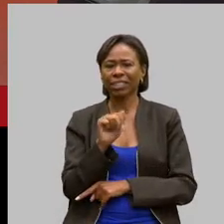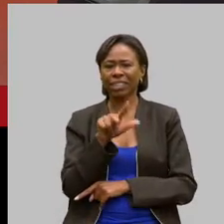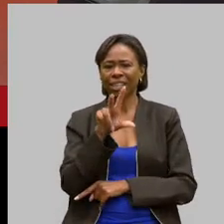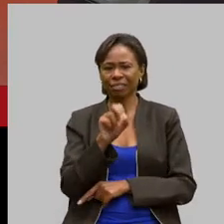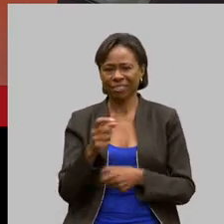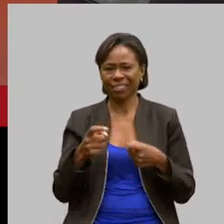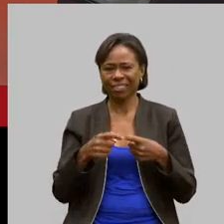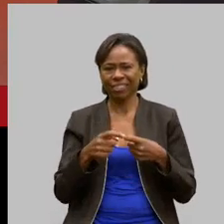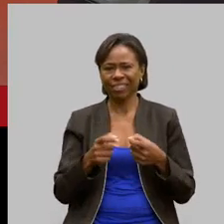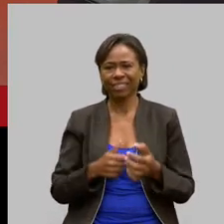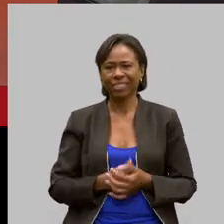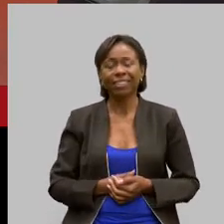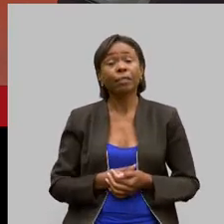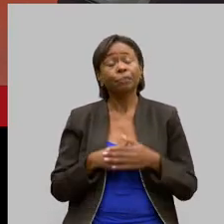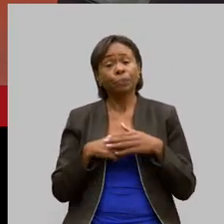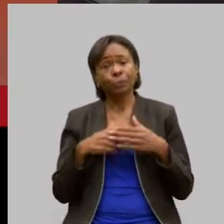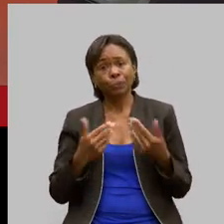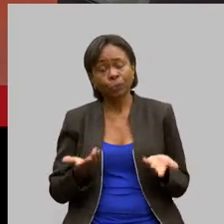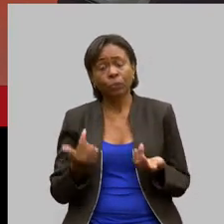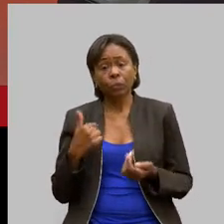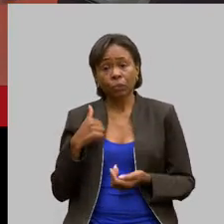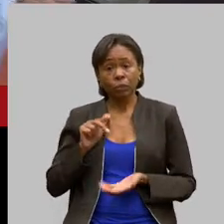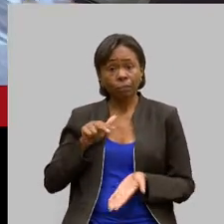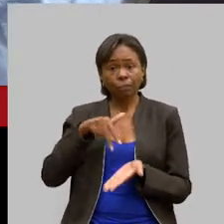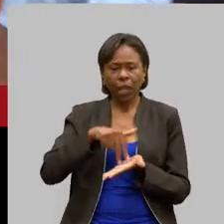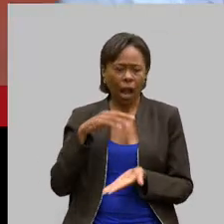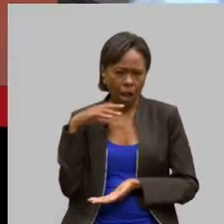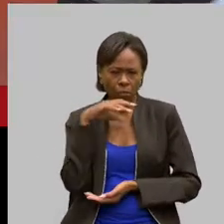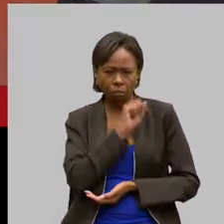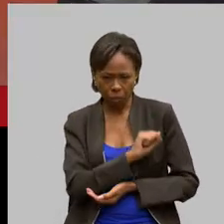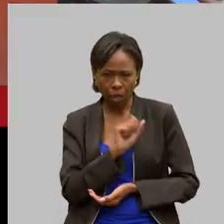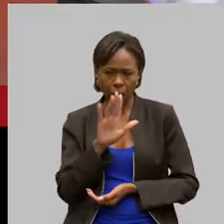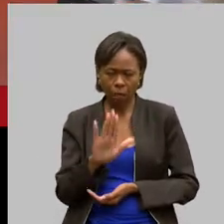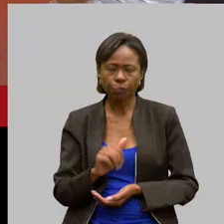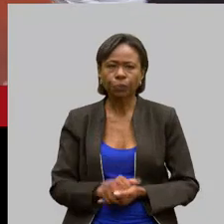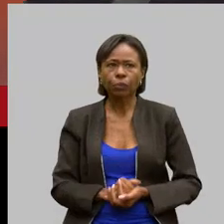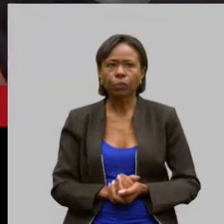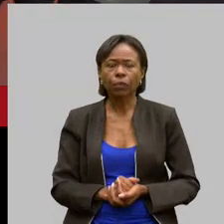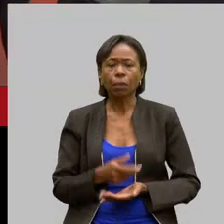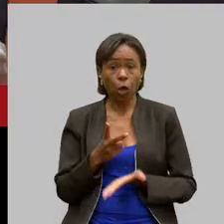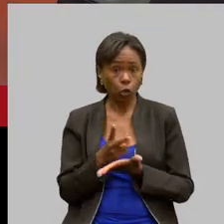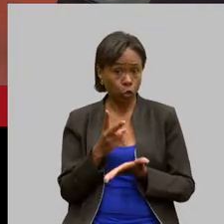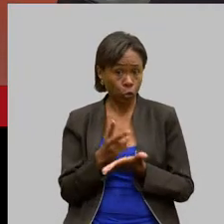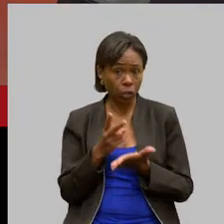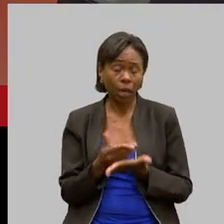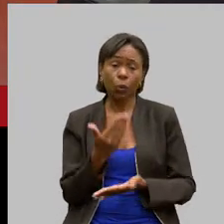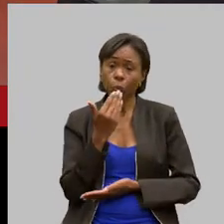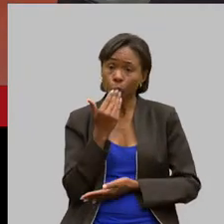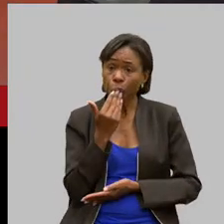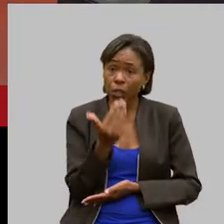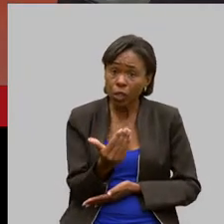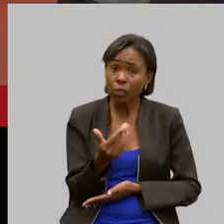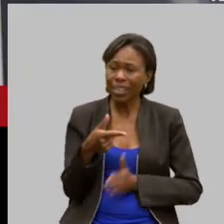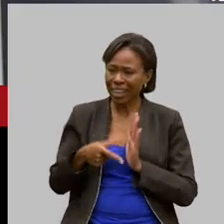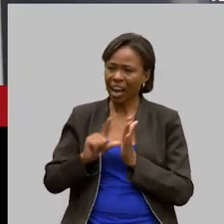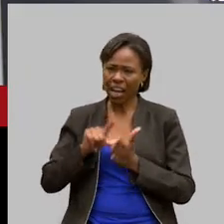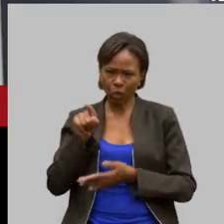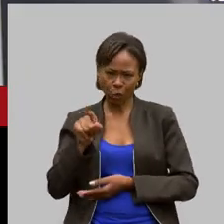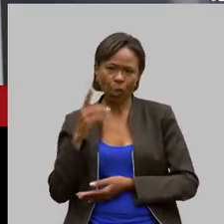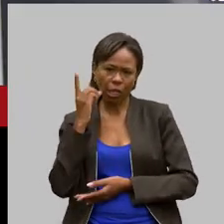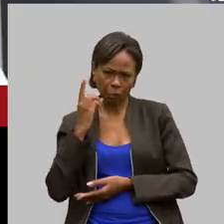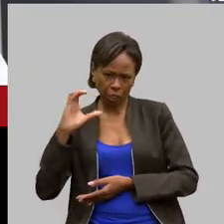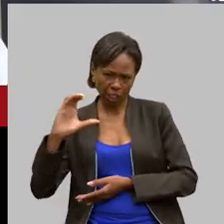Gustavo bom tô aqui rapidamente para poder continuar um apelo que o deputado Cristiano fez aqui no